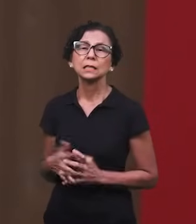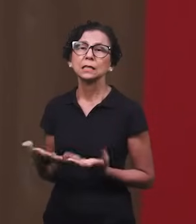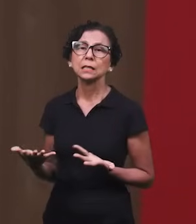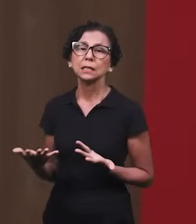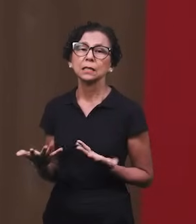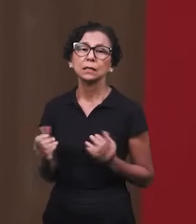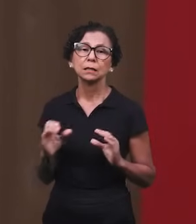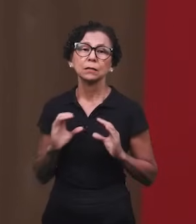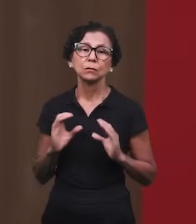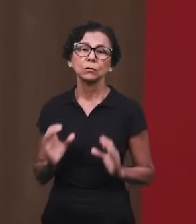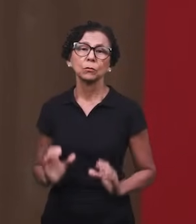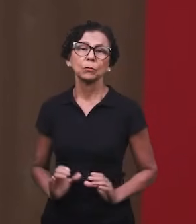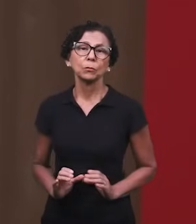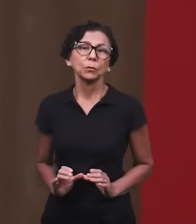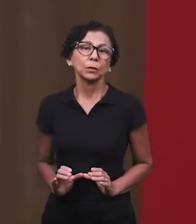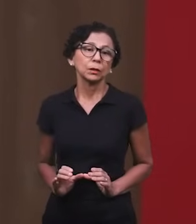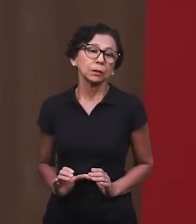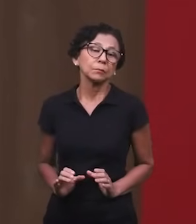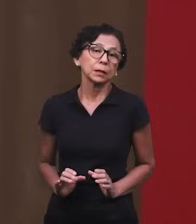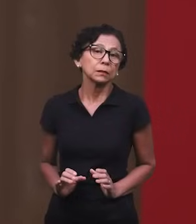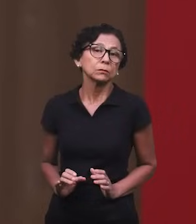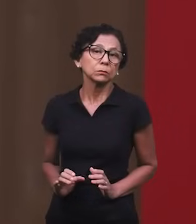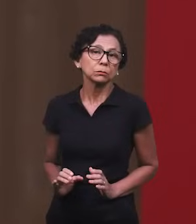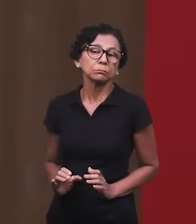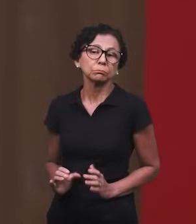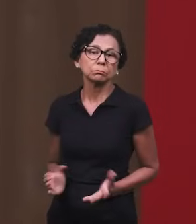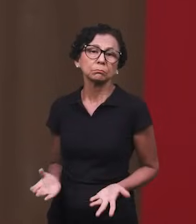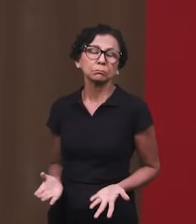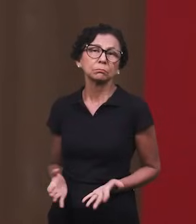postura que, ao contrário,